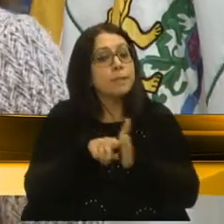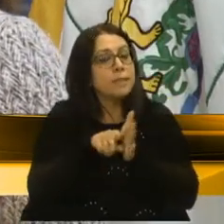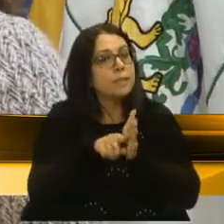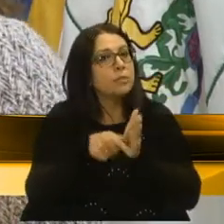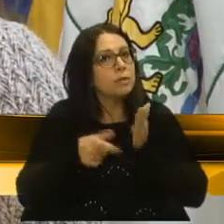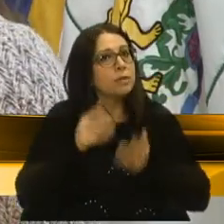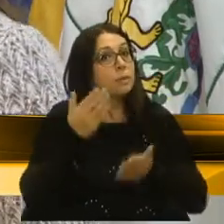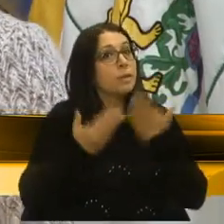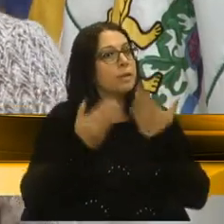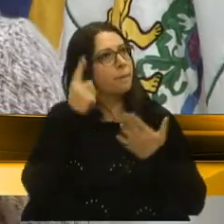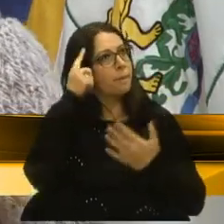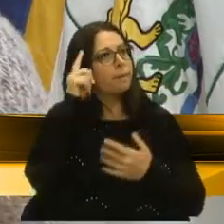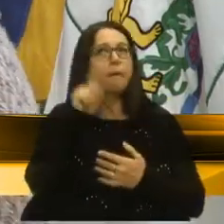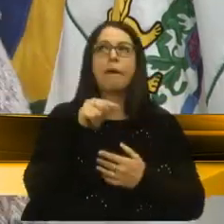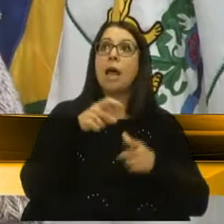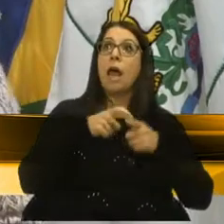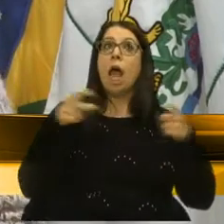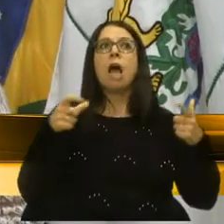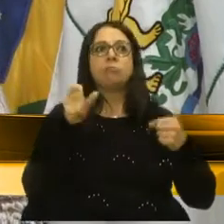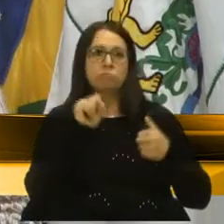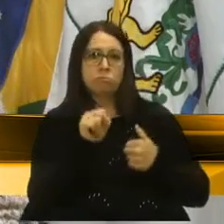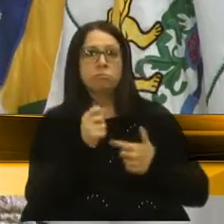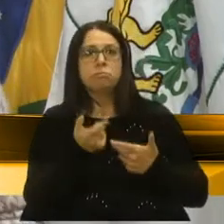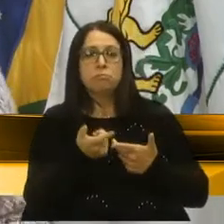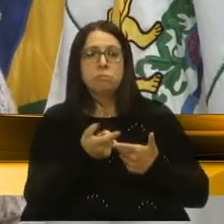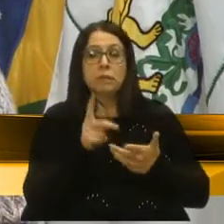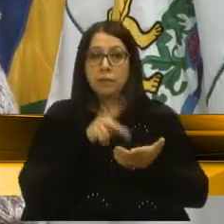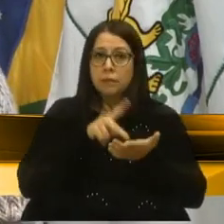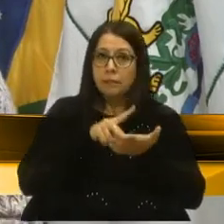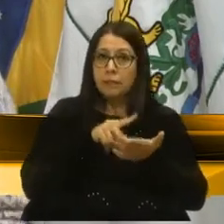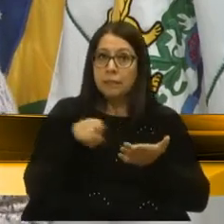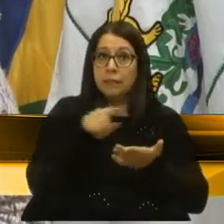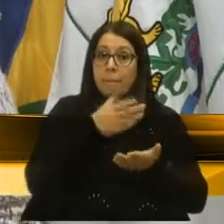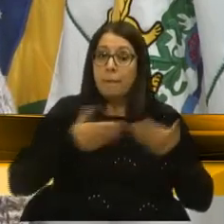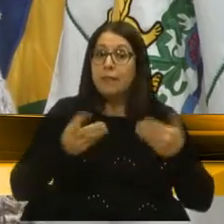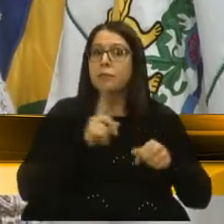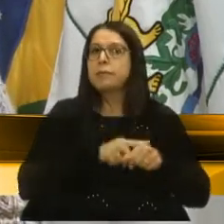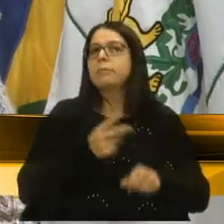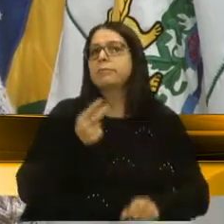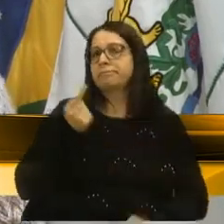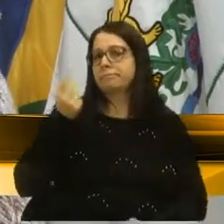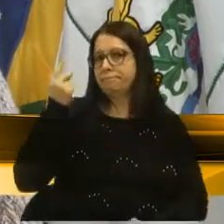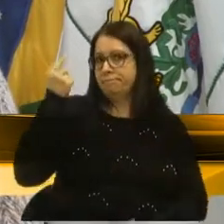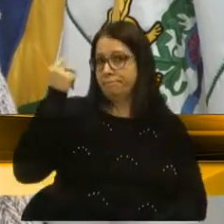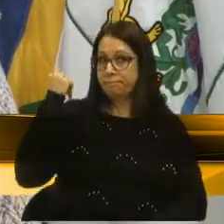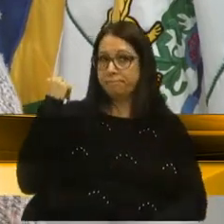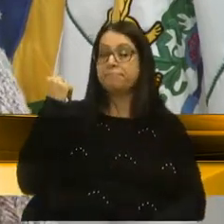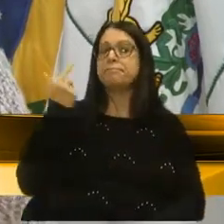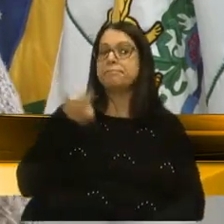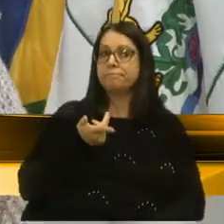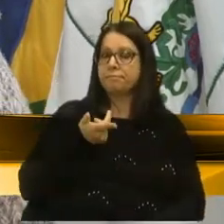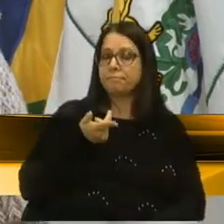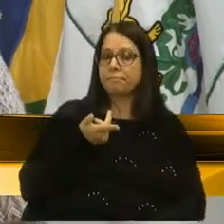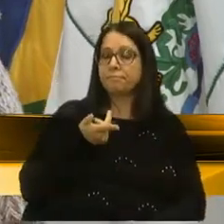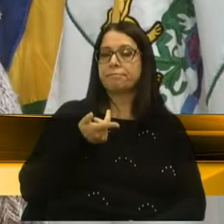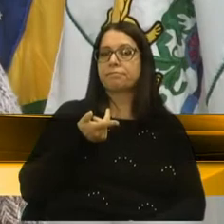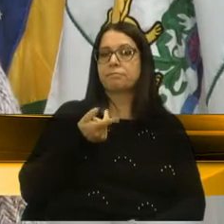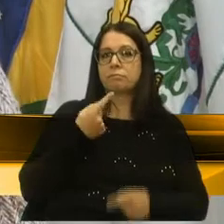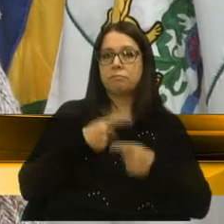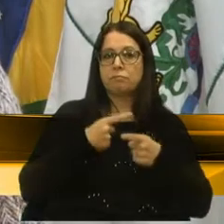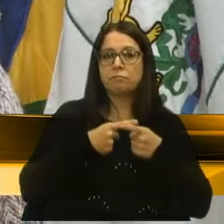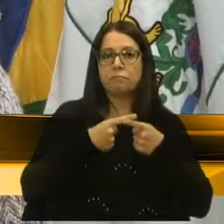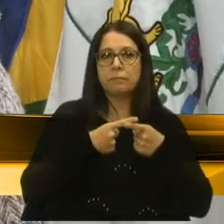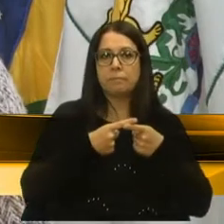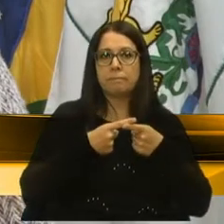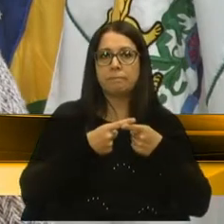pode pensar, é muito grande. Na verdade, a gente está perdendo tempo há muito tempo, né? Há muito tempo. Porque entra